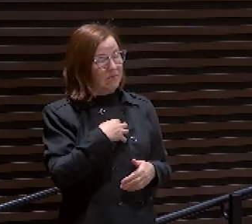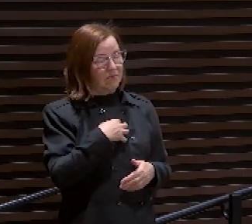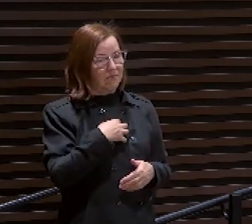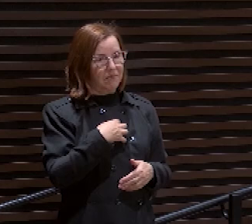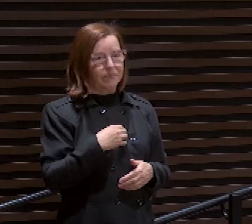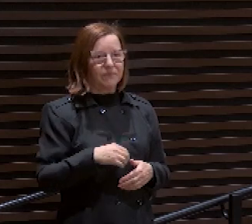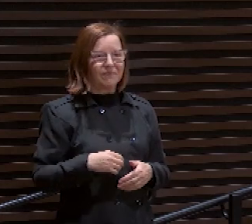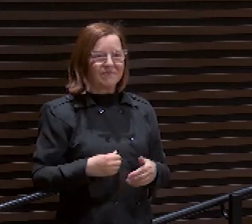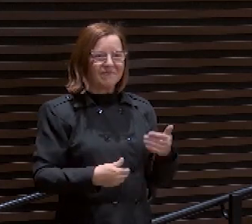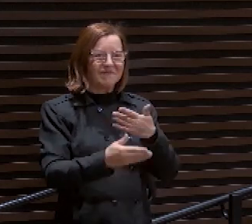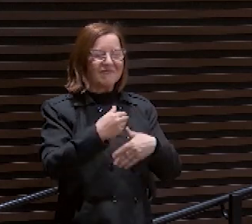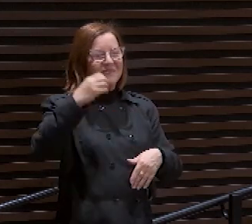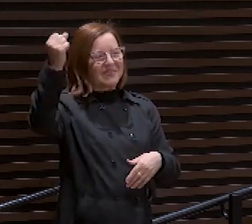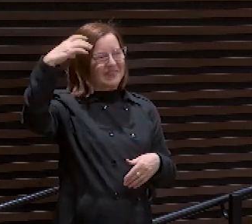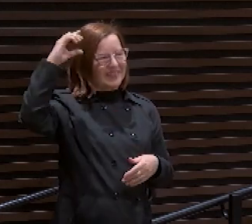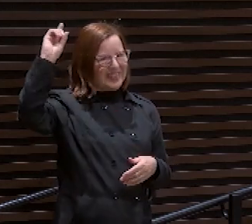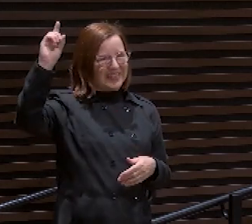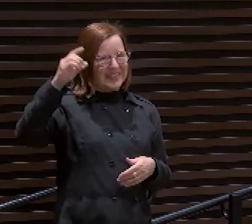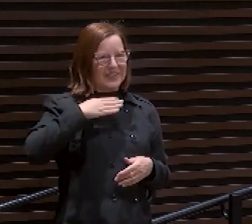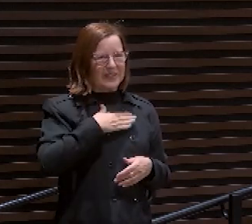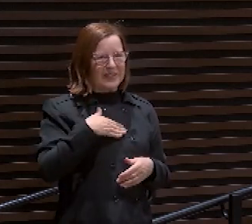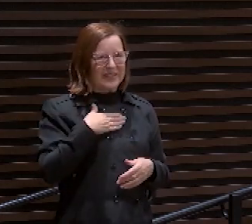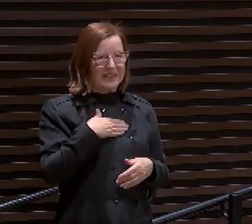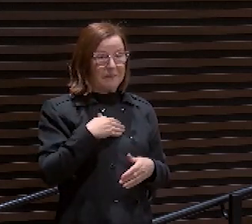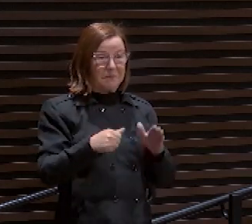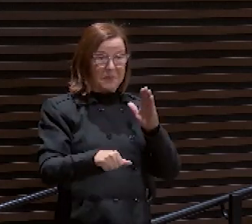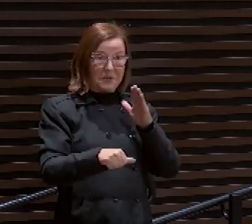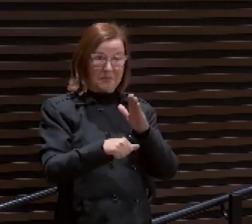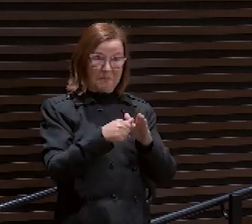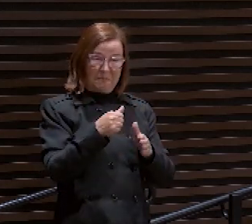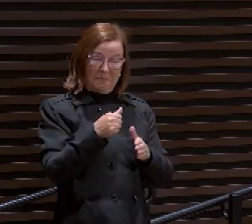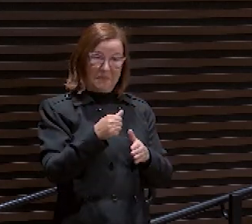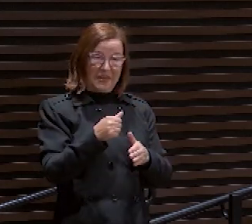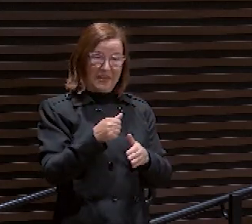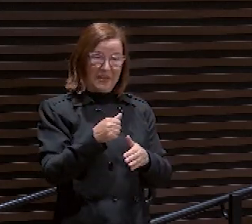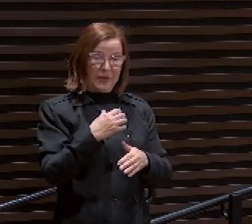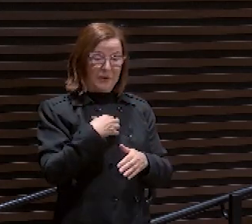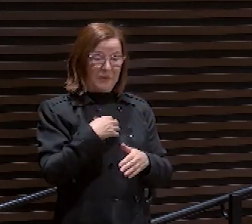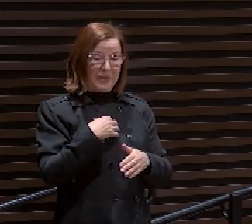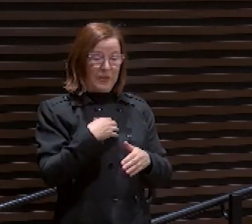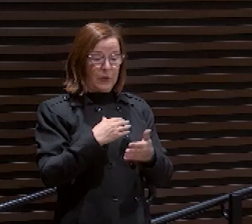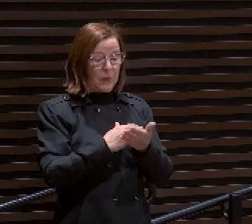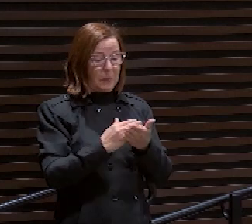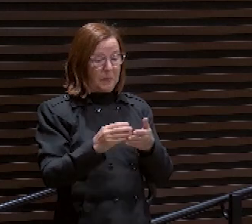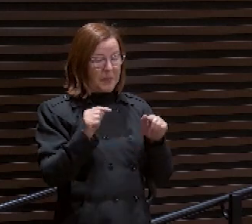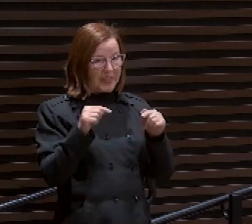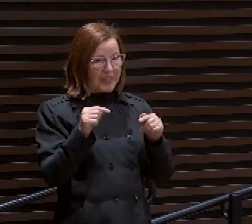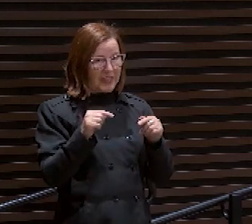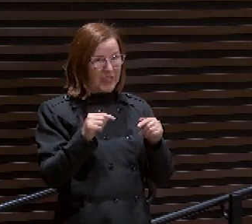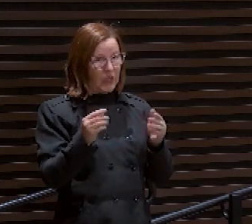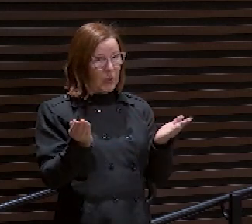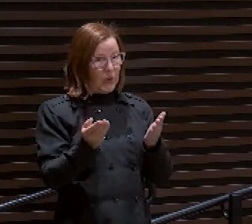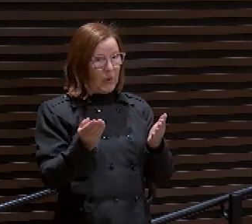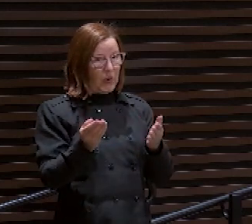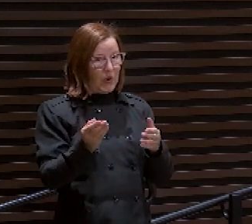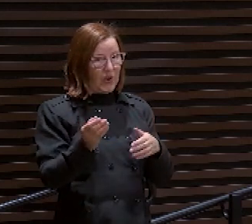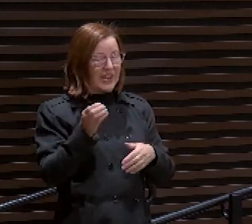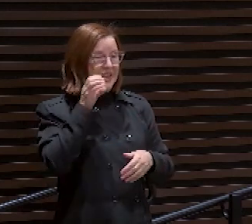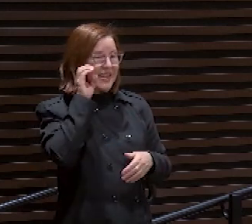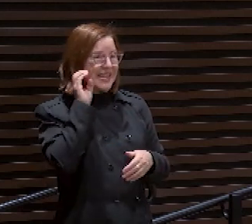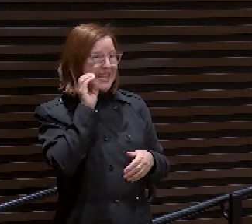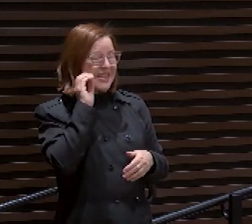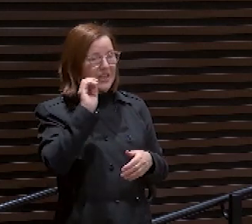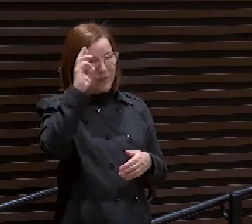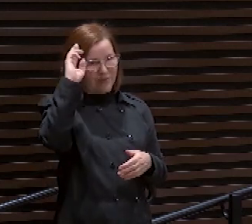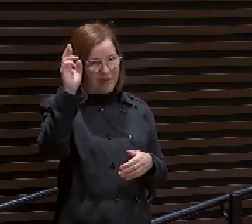E pela graça de Deus, amados, eu gostaria que a primeira atitude começasse aqui hoje, na ceia do Senhor. Nós celebraremos aqui a ceia